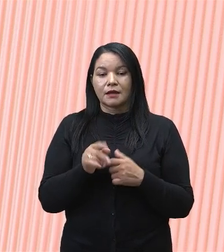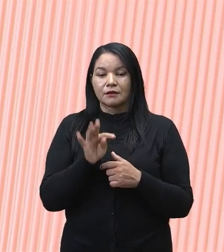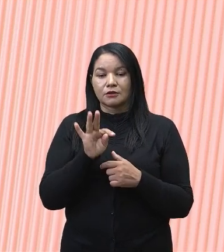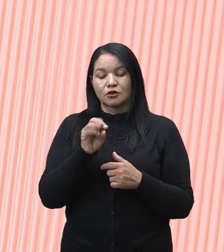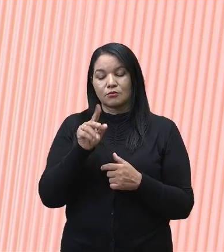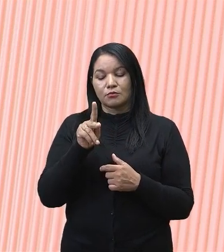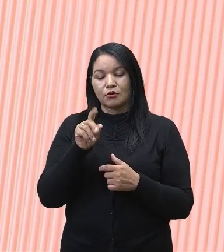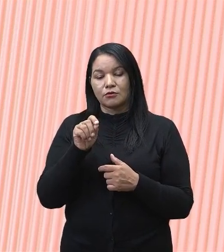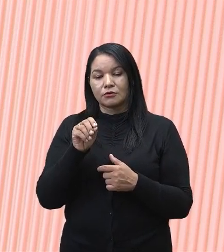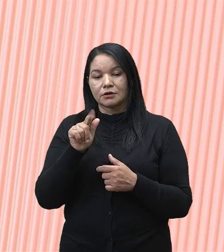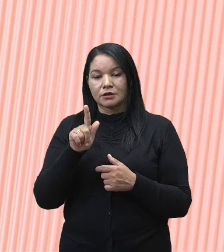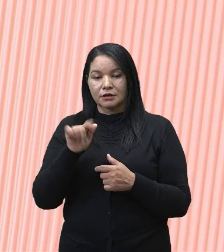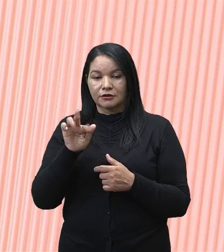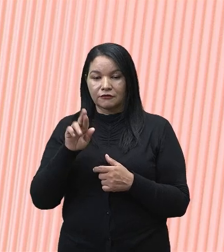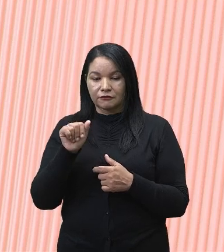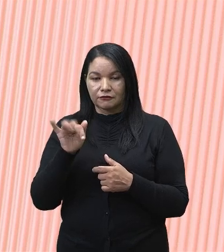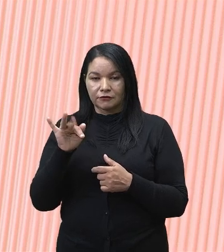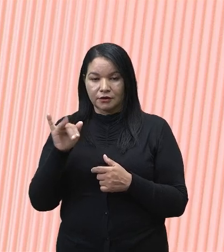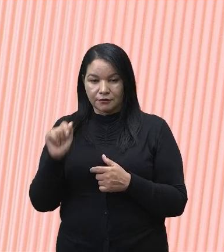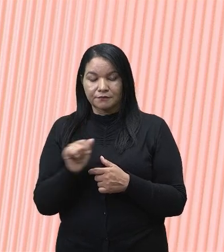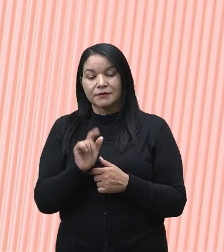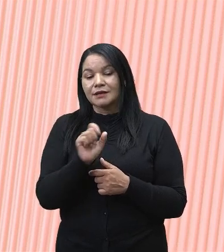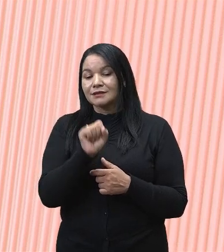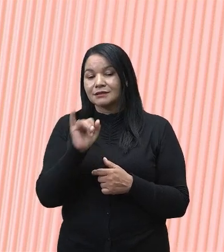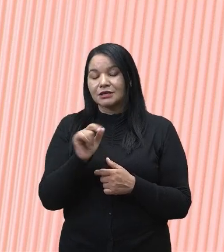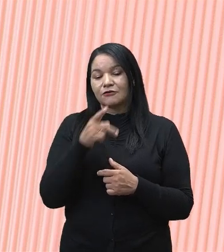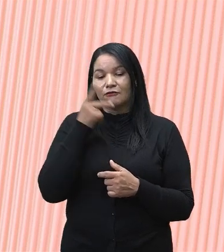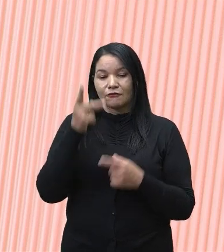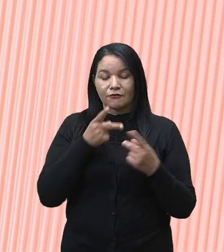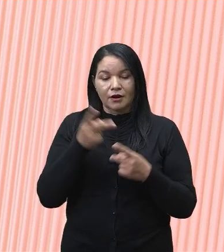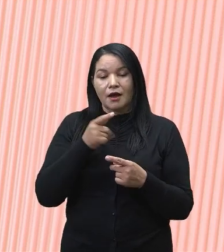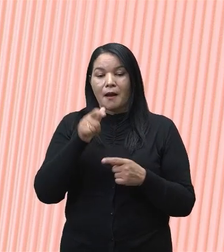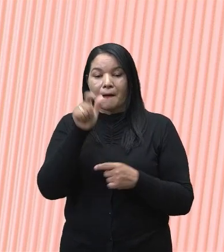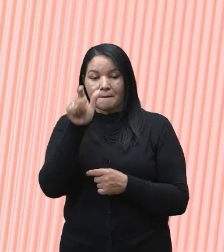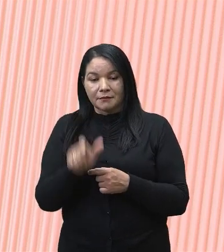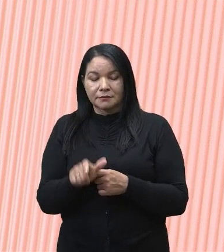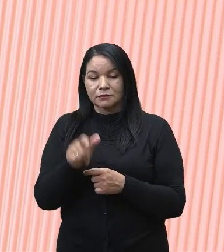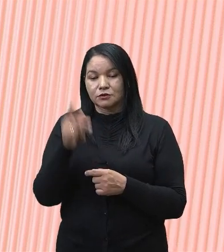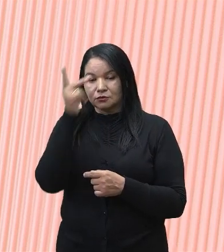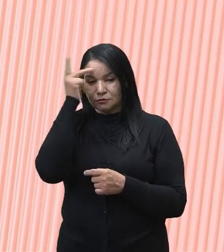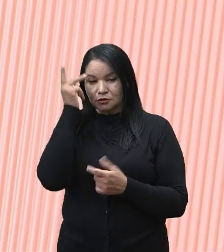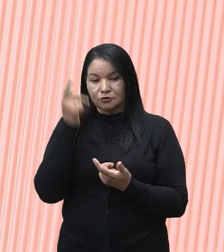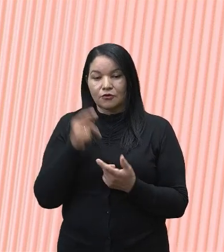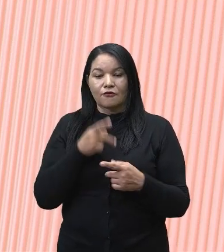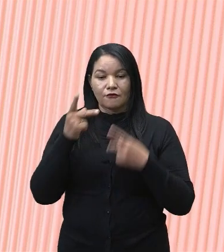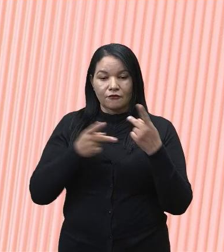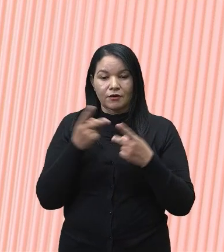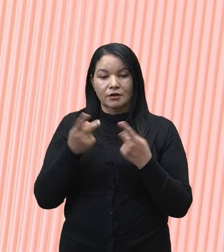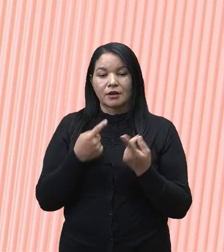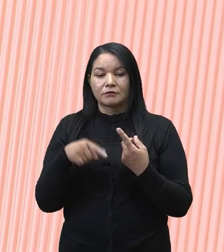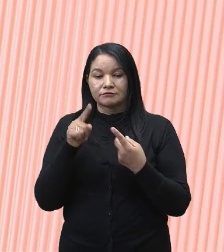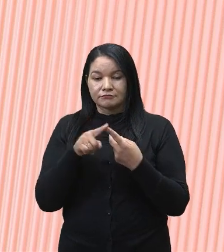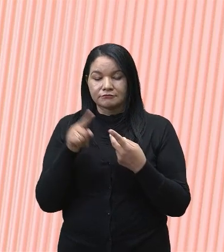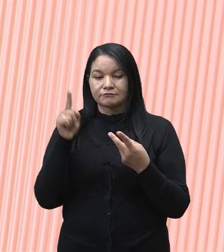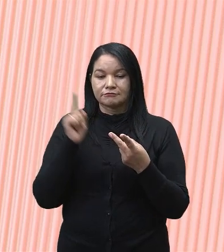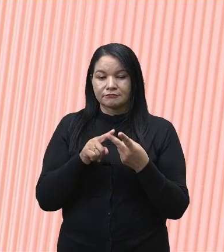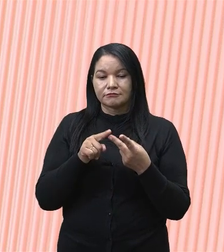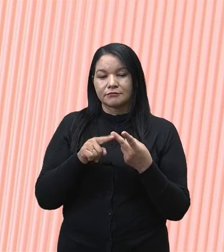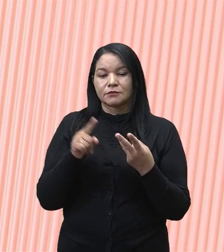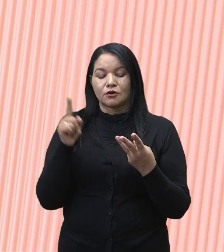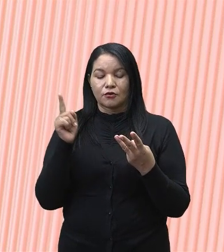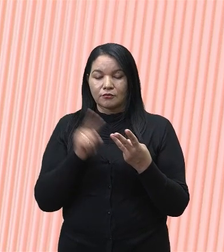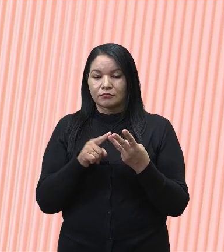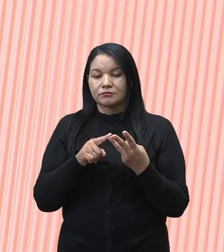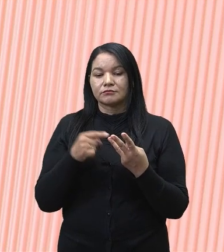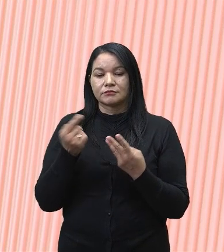pessoa, eu posso fazer uso de la prosopografia, del retrato, de la epopeia, del